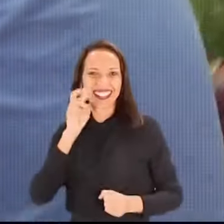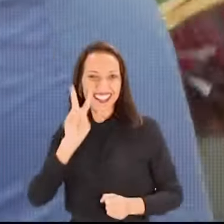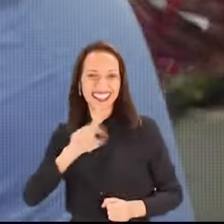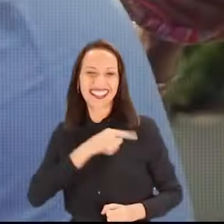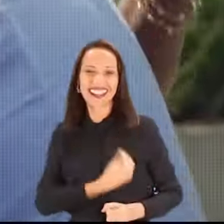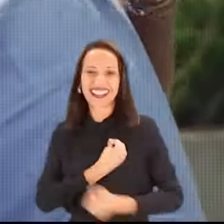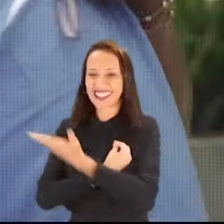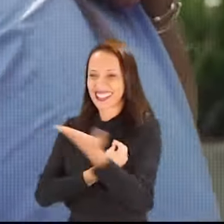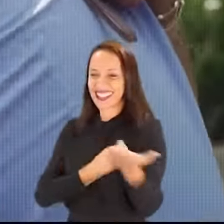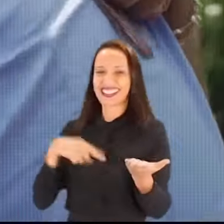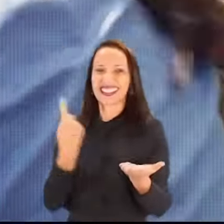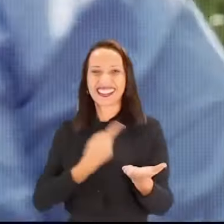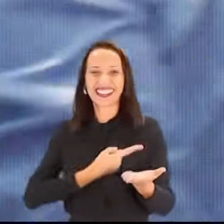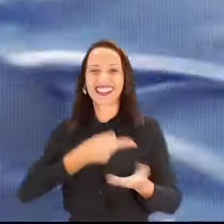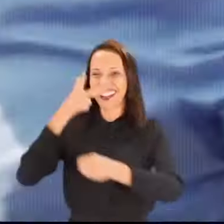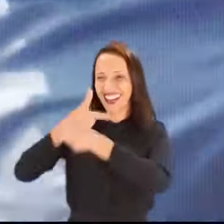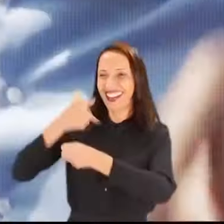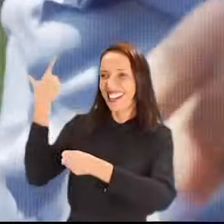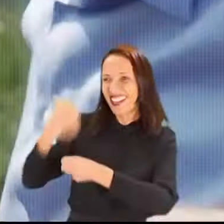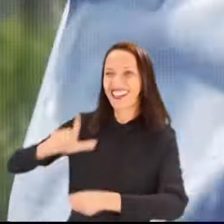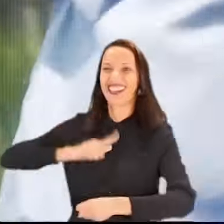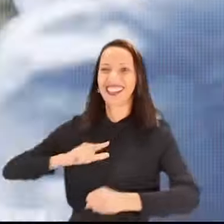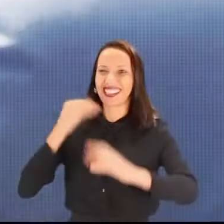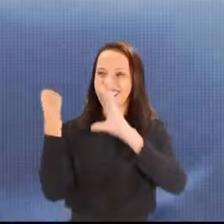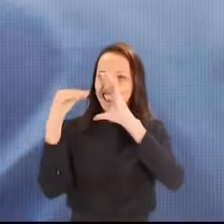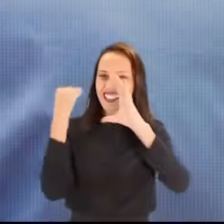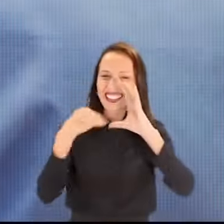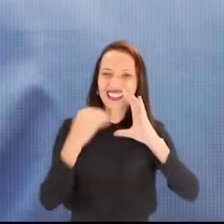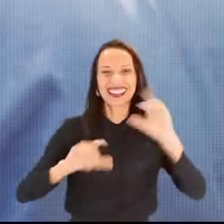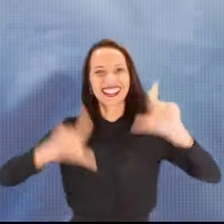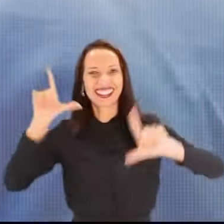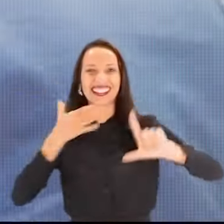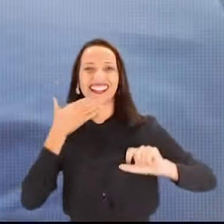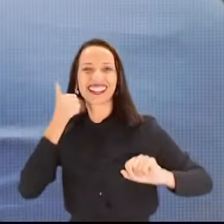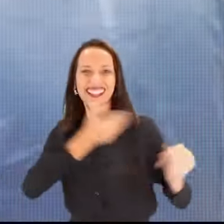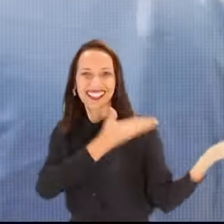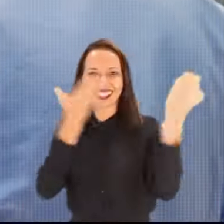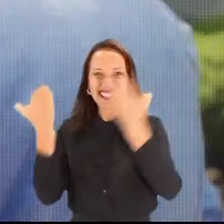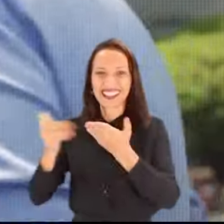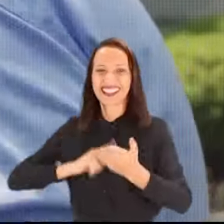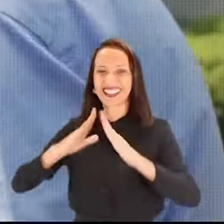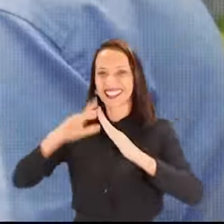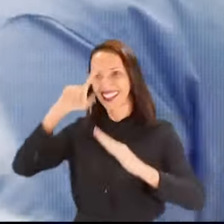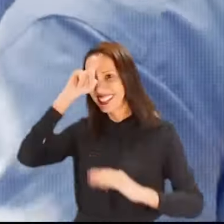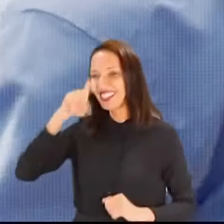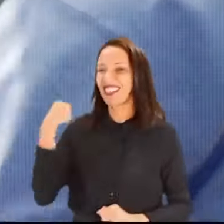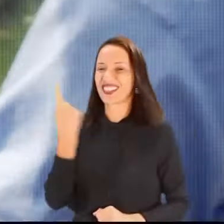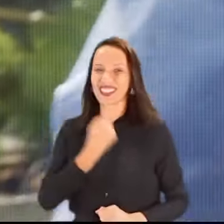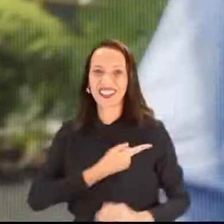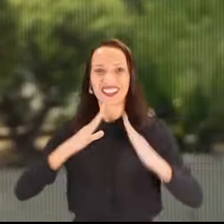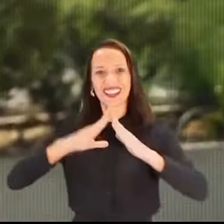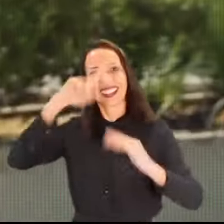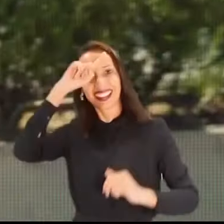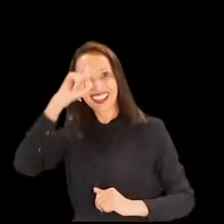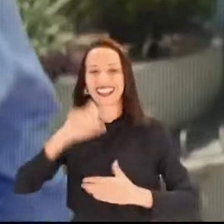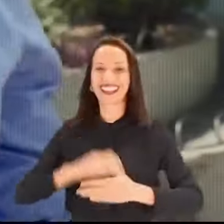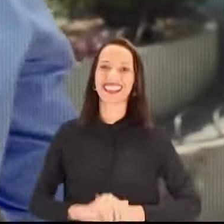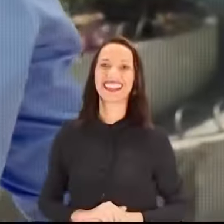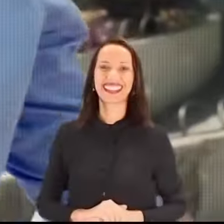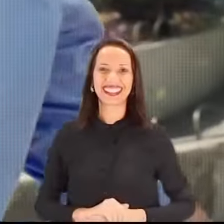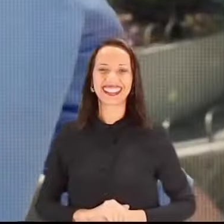Viu? Viemos aqui pra falar, viemos gravar aqui, vamos botar na TV pra falar das melhorias que nós vamos fazer aqui no Hospital do Campanha, no nosso hospital.